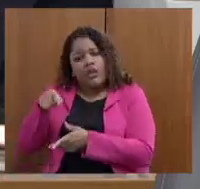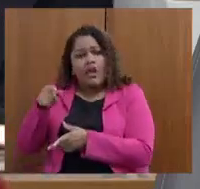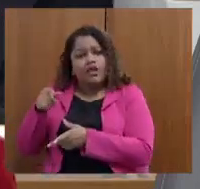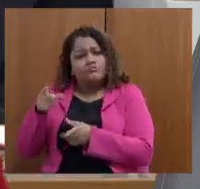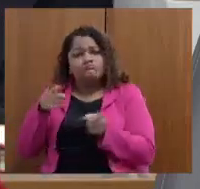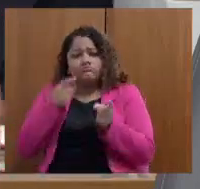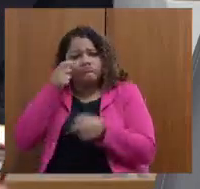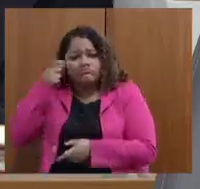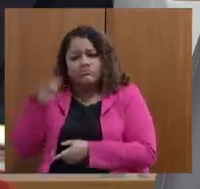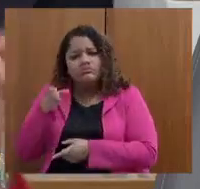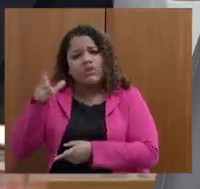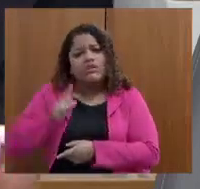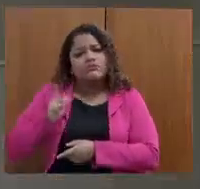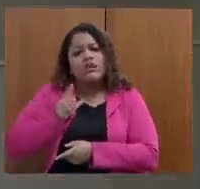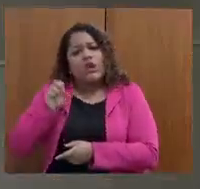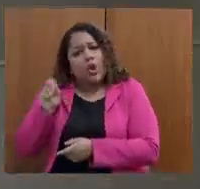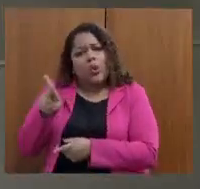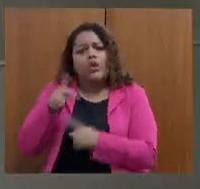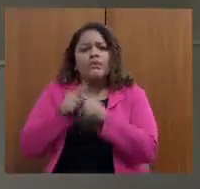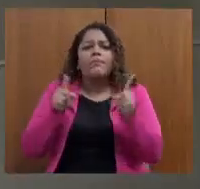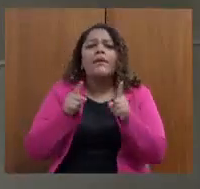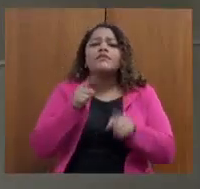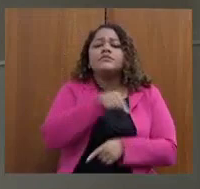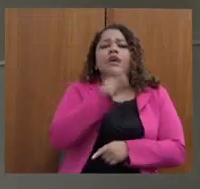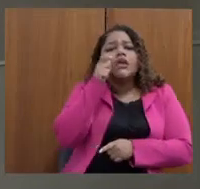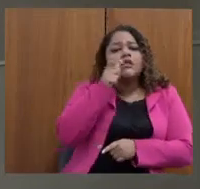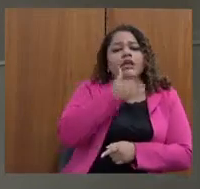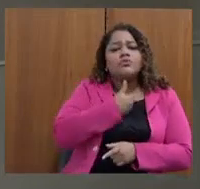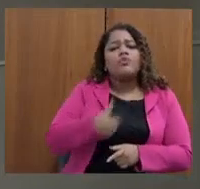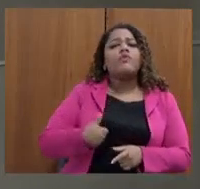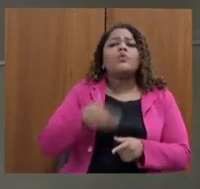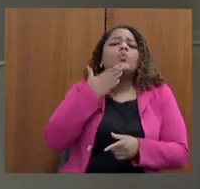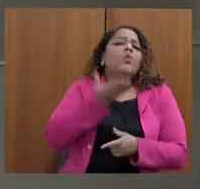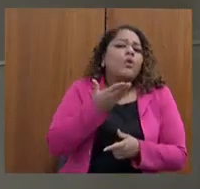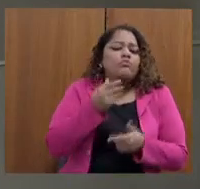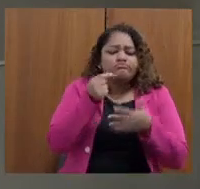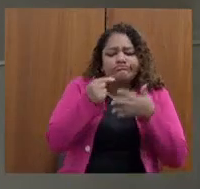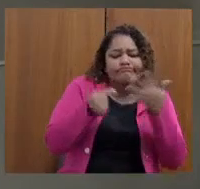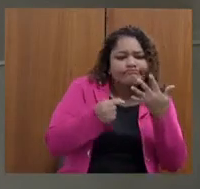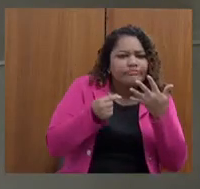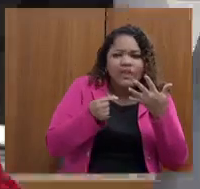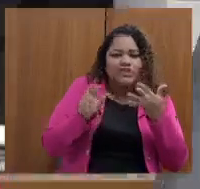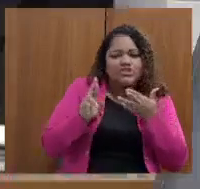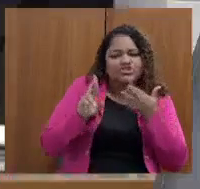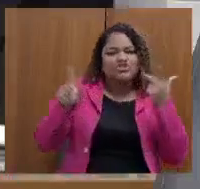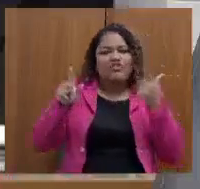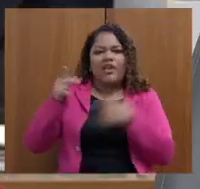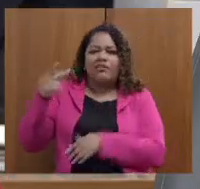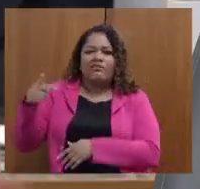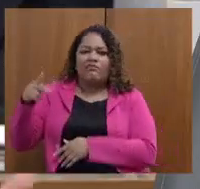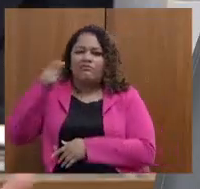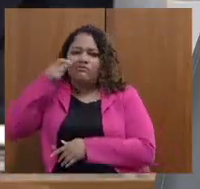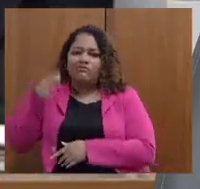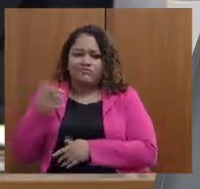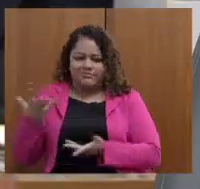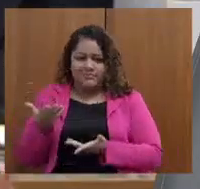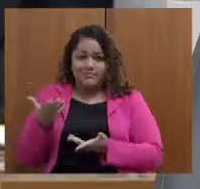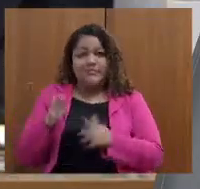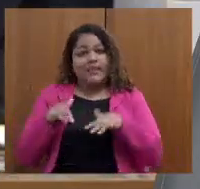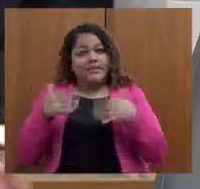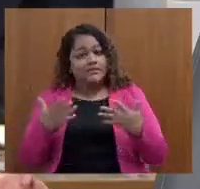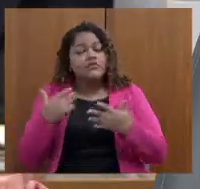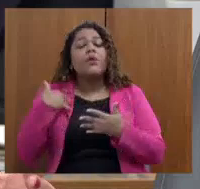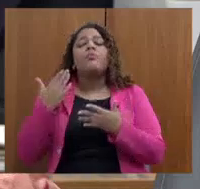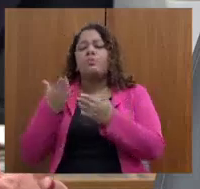os nossos interesses enquanto estado não são os mesmos do mercado né então eu queria que o senhor que